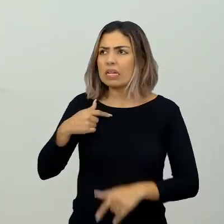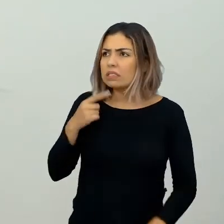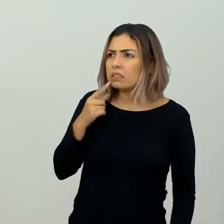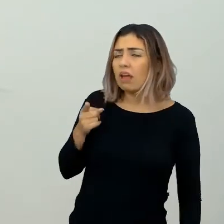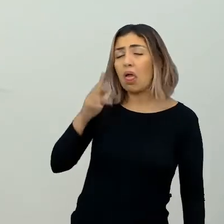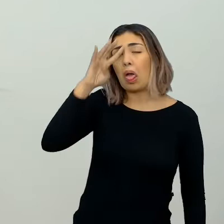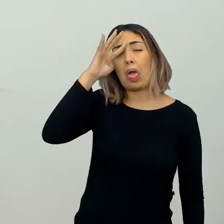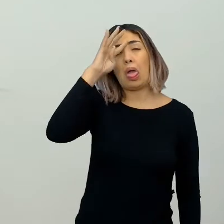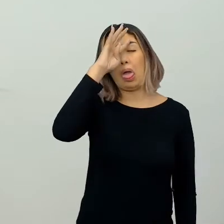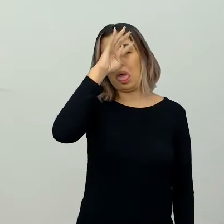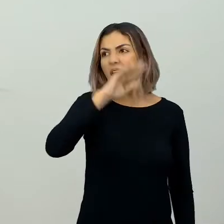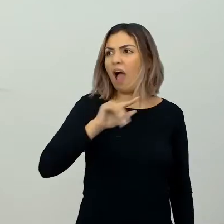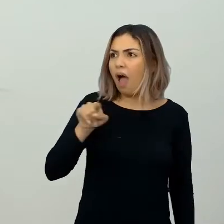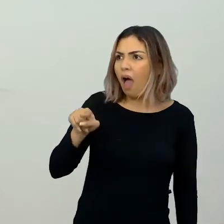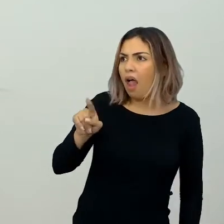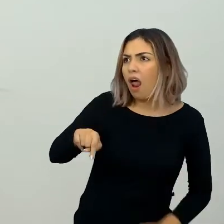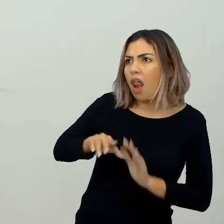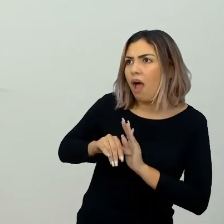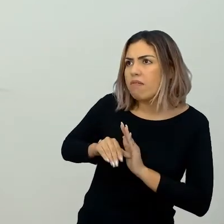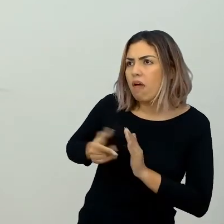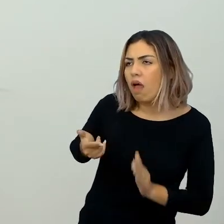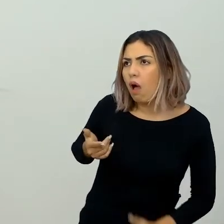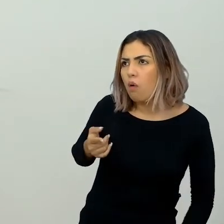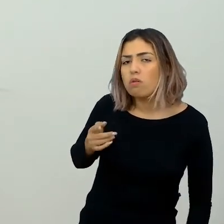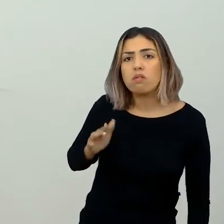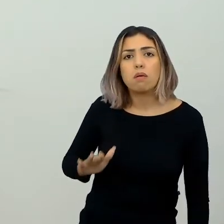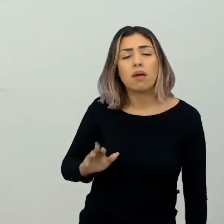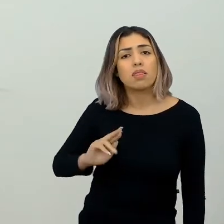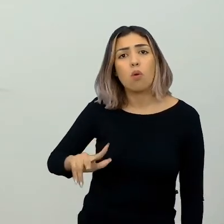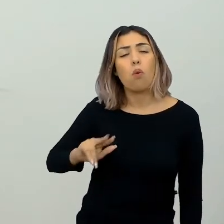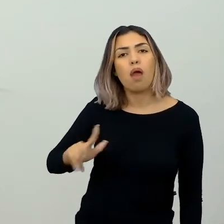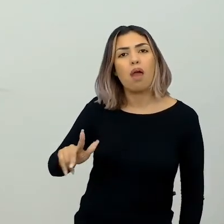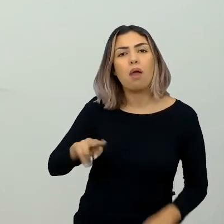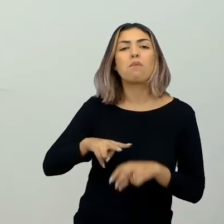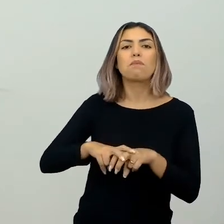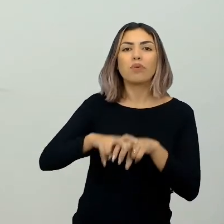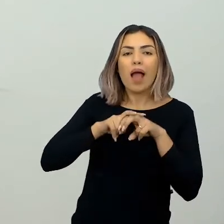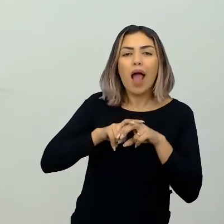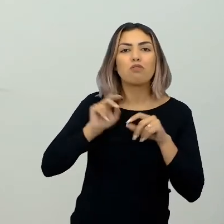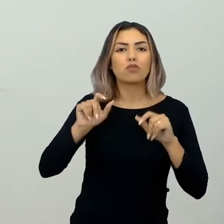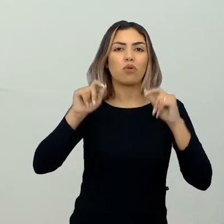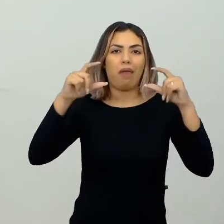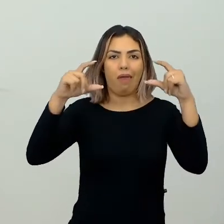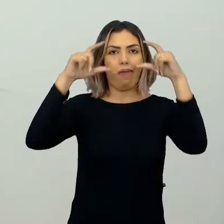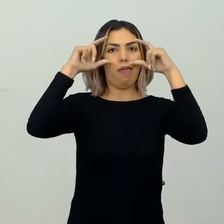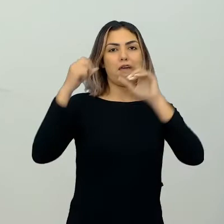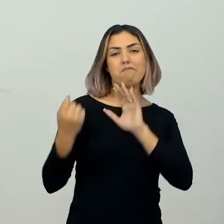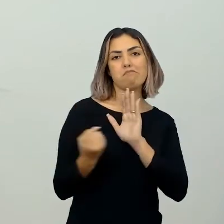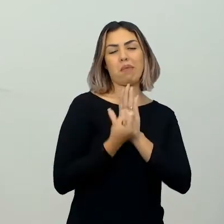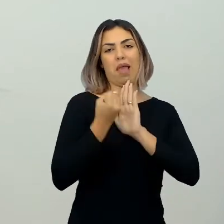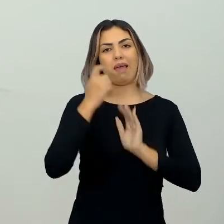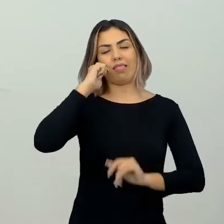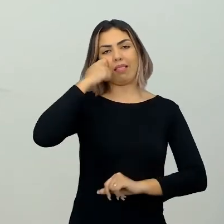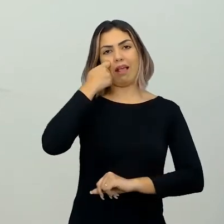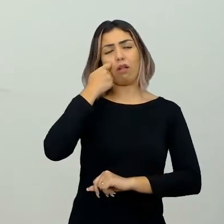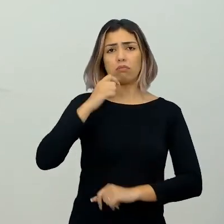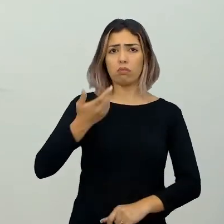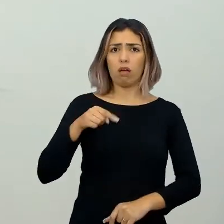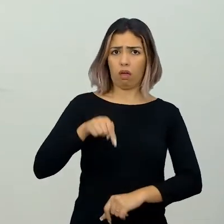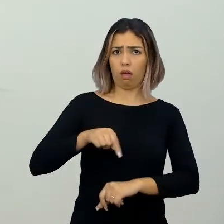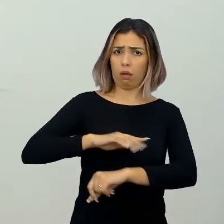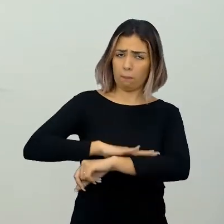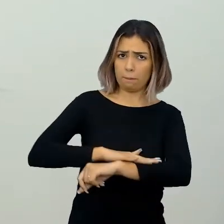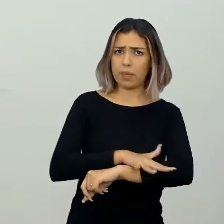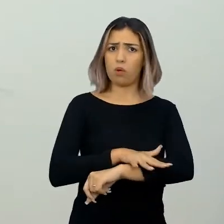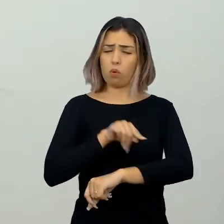confundem ladrões, etc., simplesmente com base nesses estereótipos, nesses preconceitos, e levam pessoas